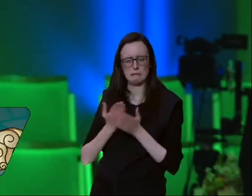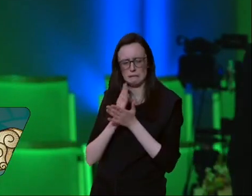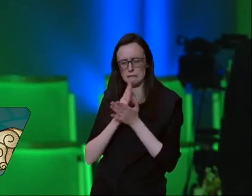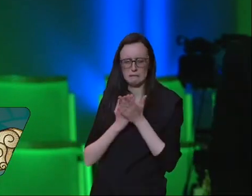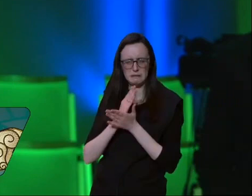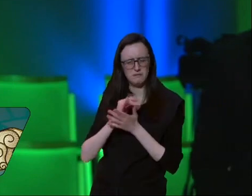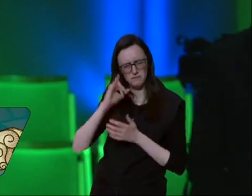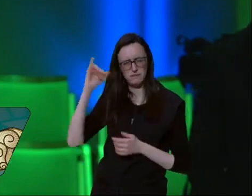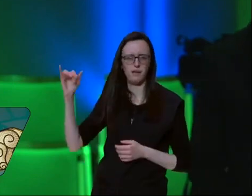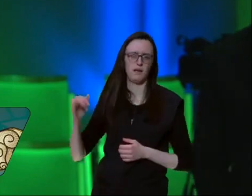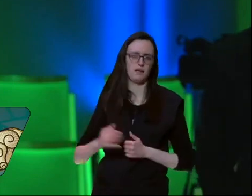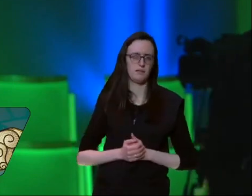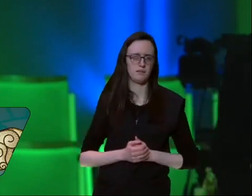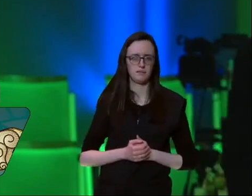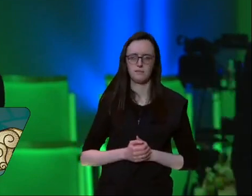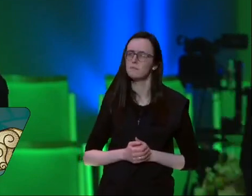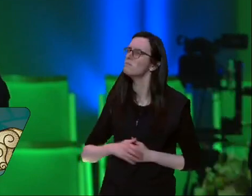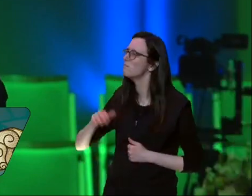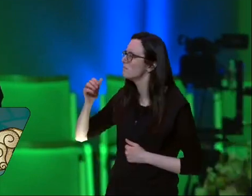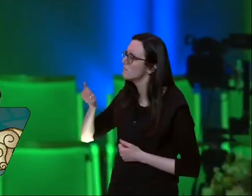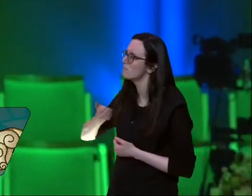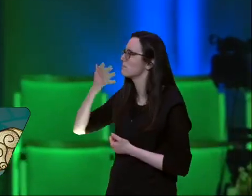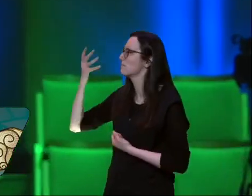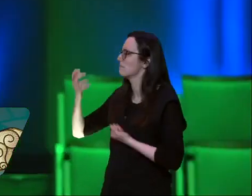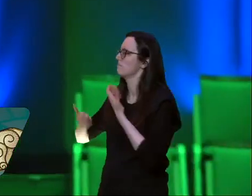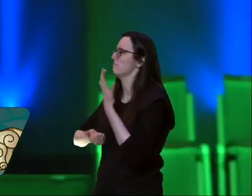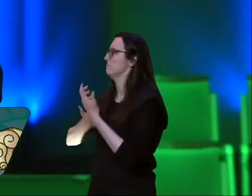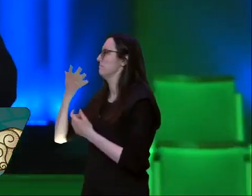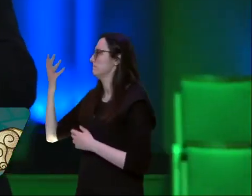Jesus. Fala para Ele.